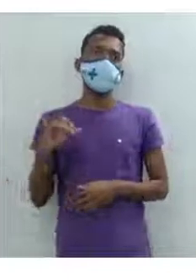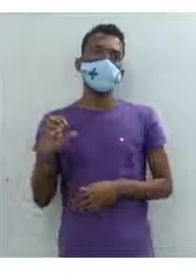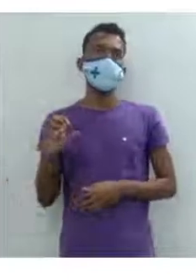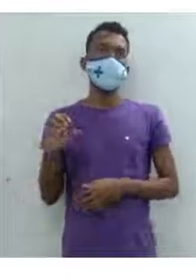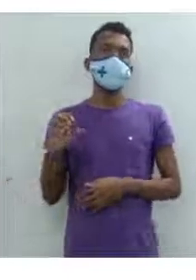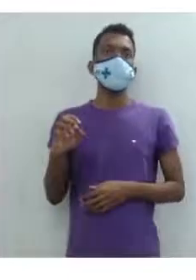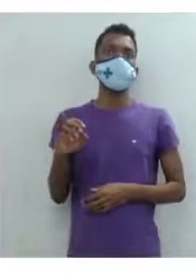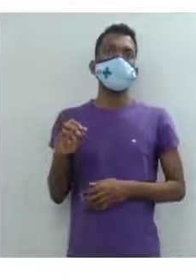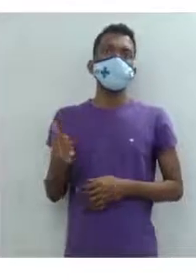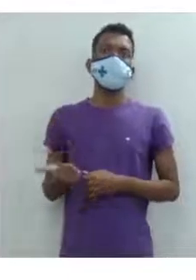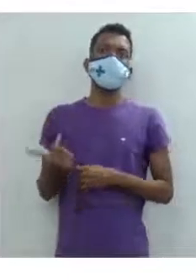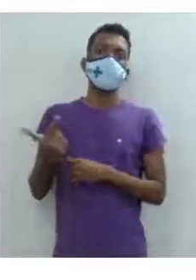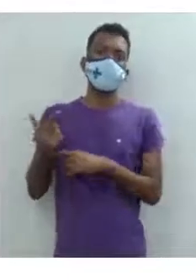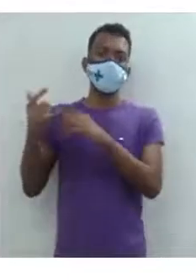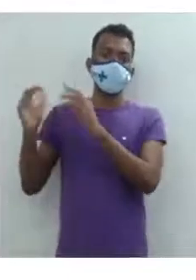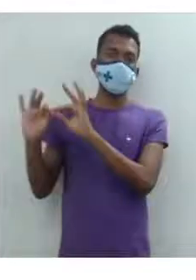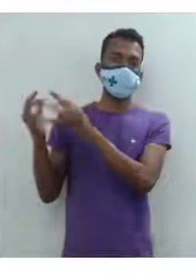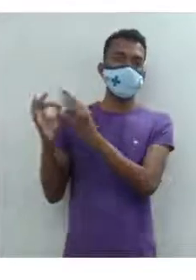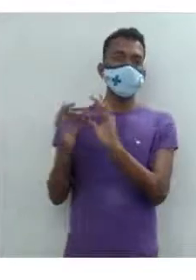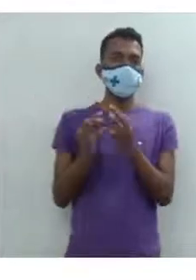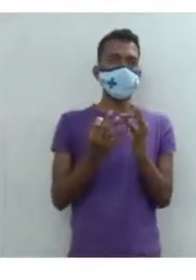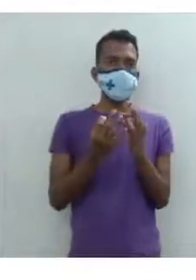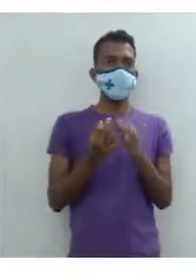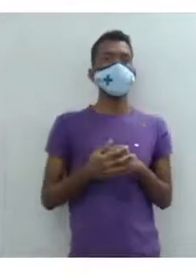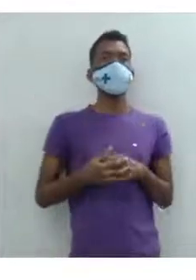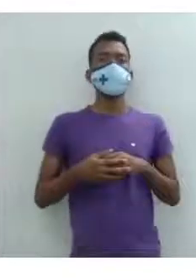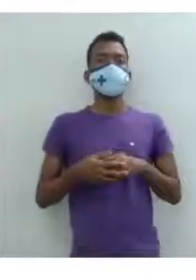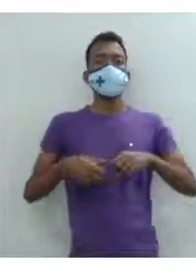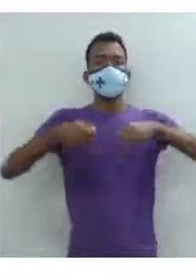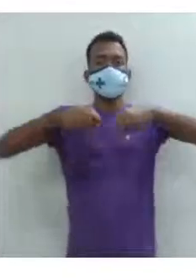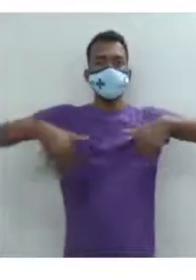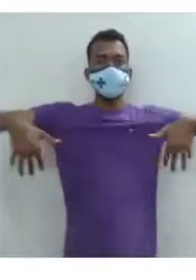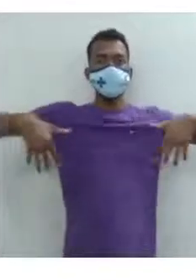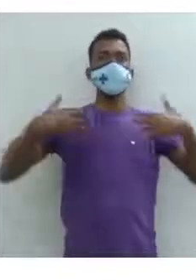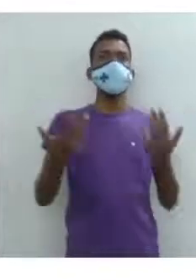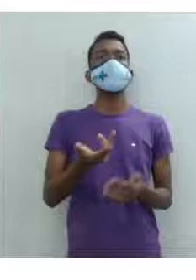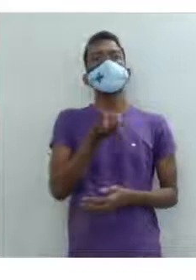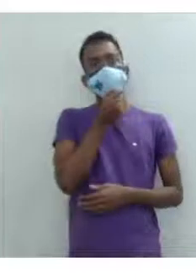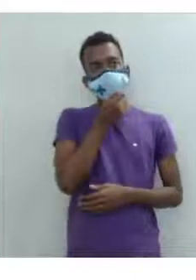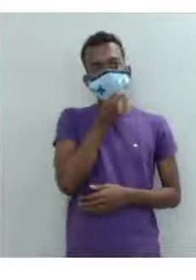aproximadamente 12. Né? Então, ainda na realidade,